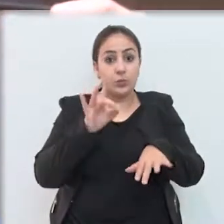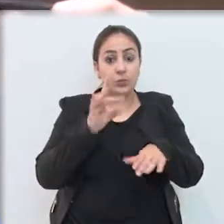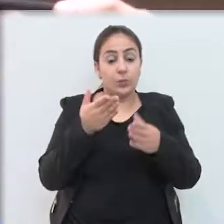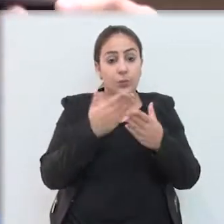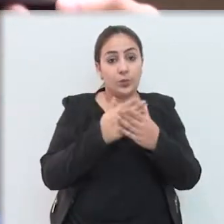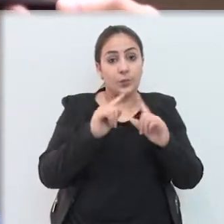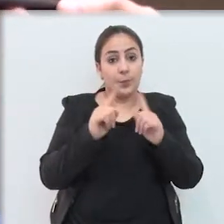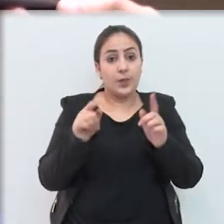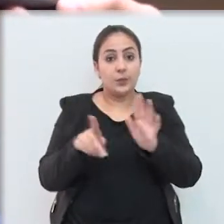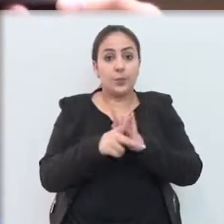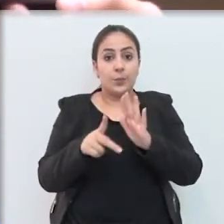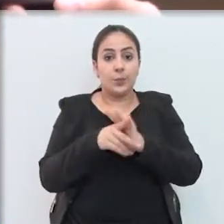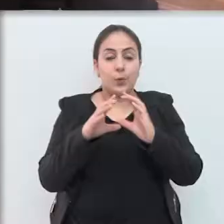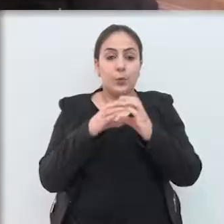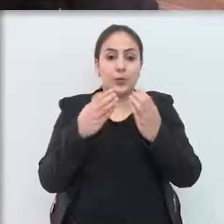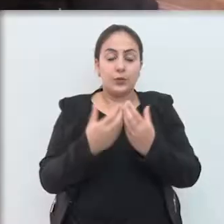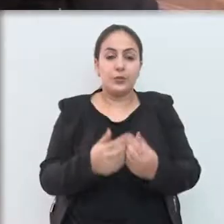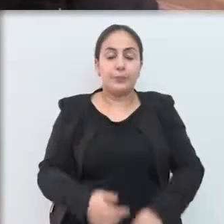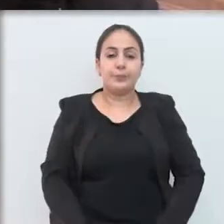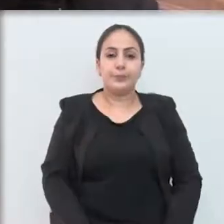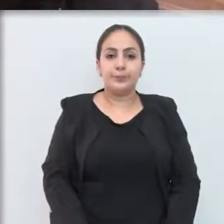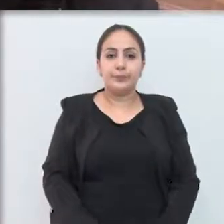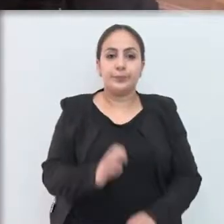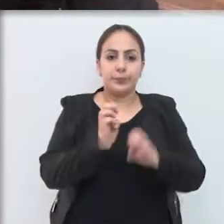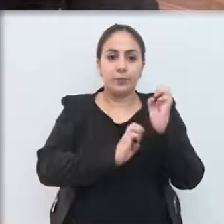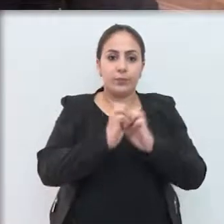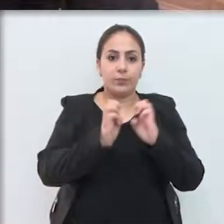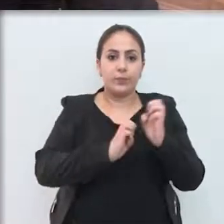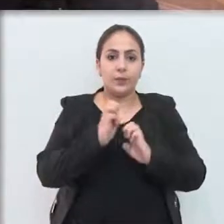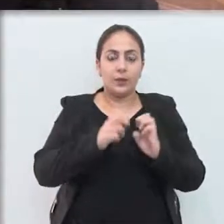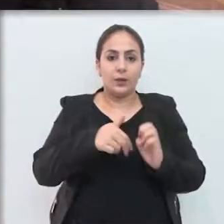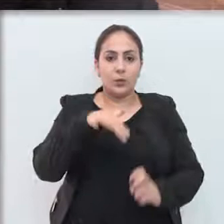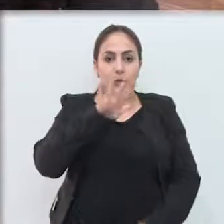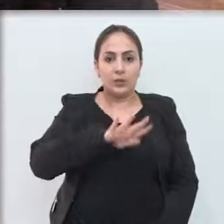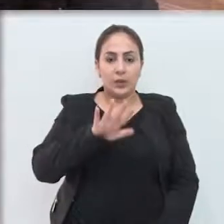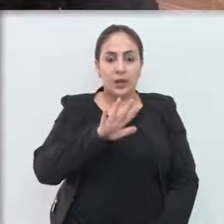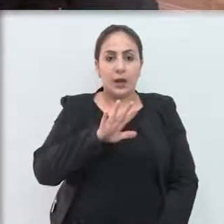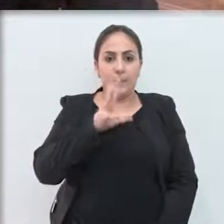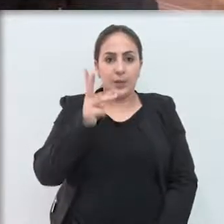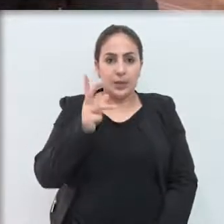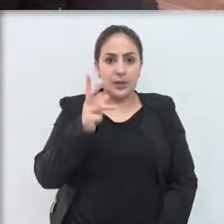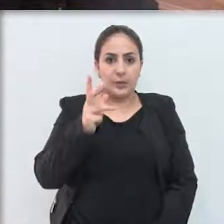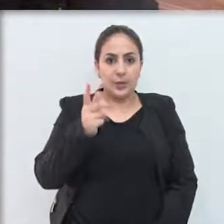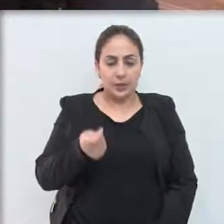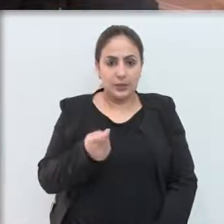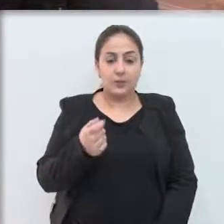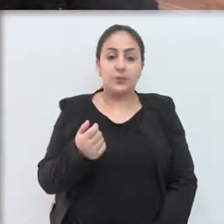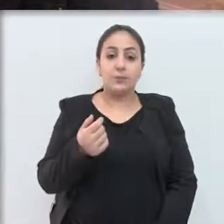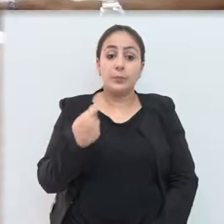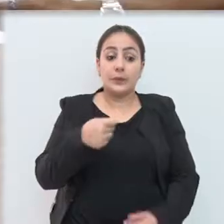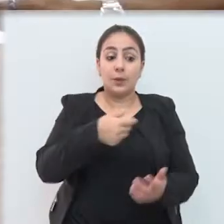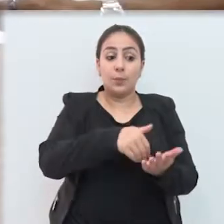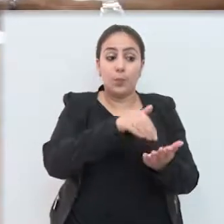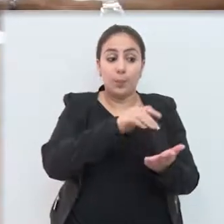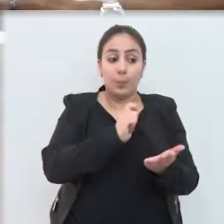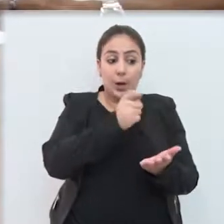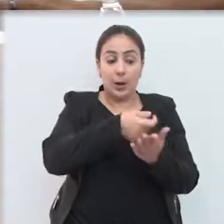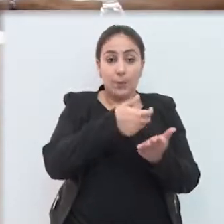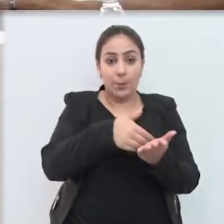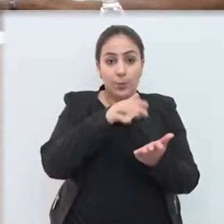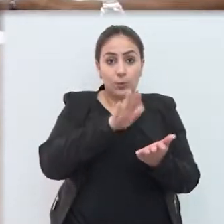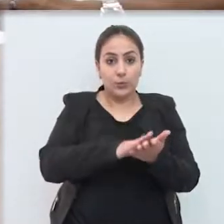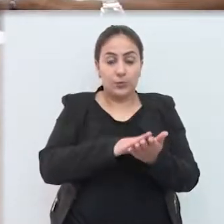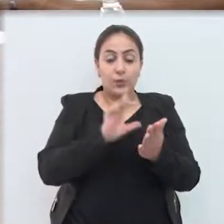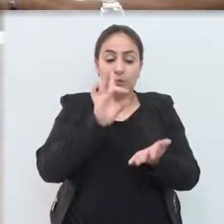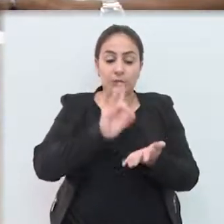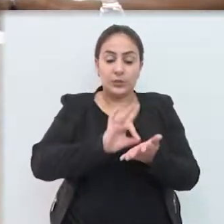para o processo, mas também para a própria comunidade. A empresa norte-americana deverá indenizar o poder público. Foi fixado